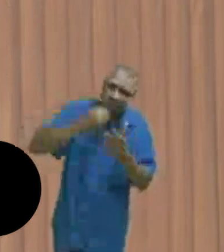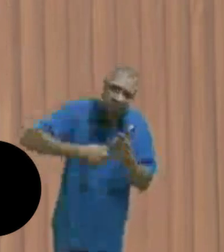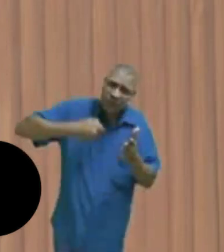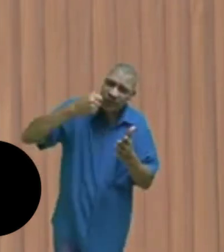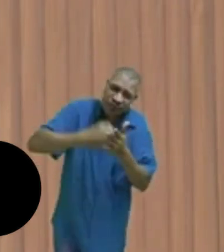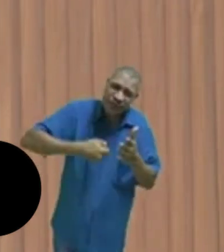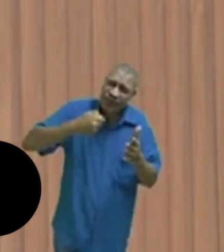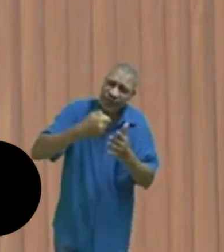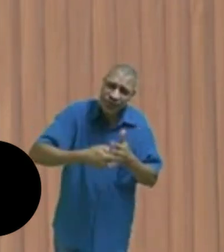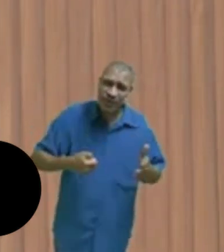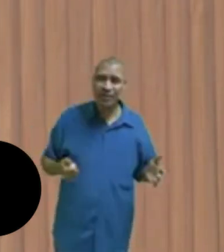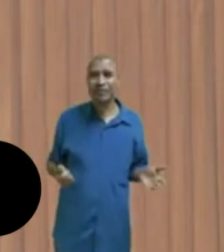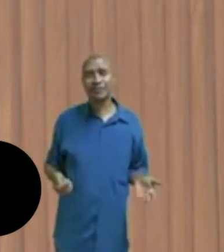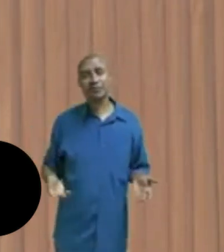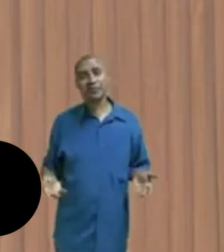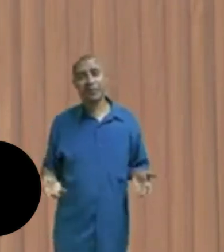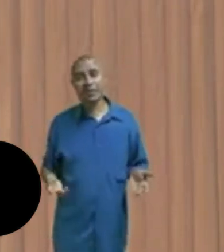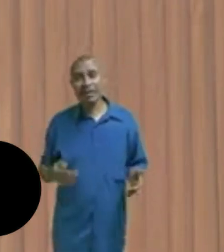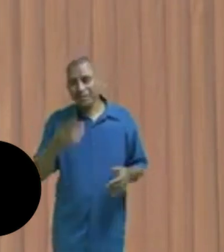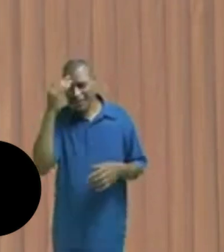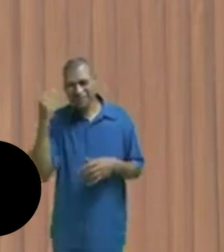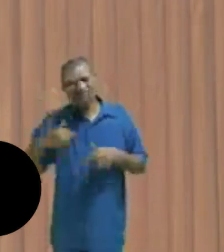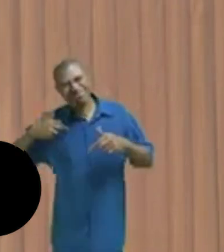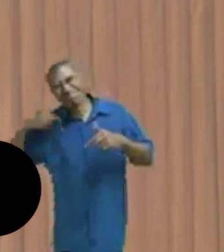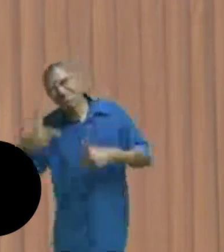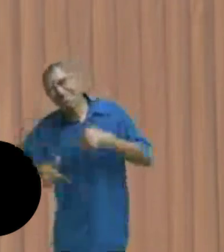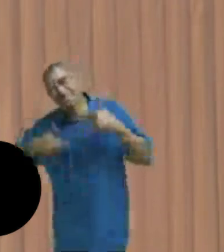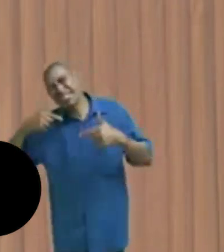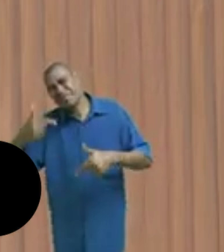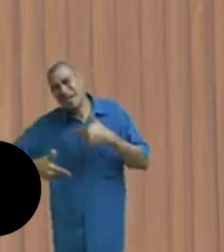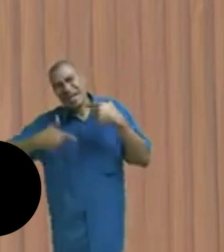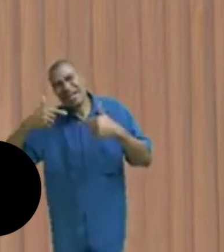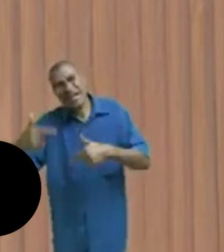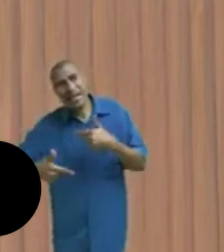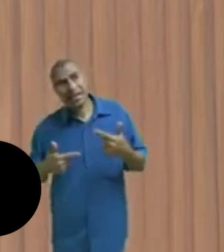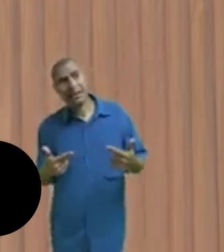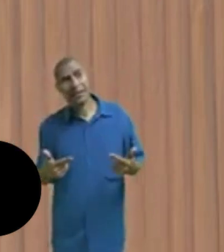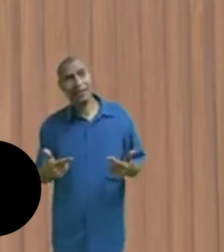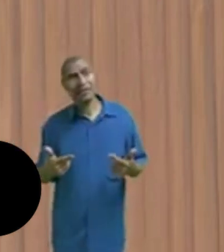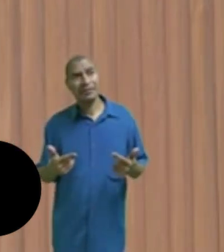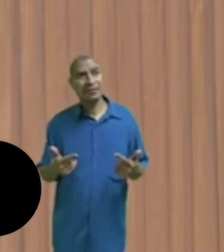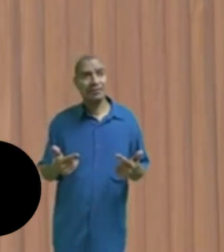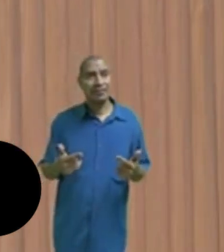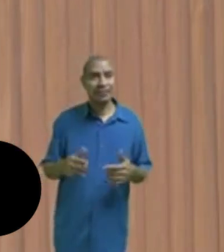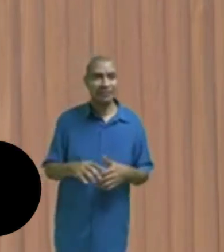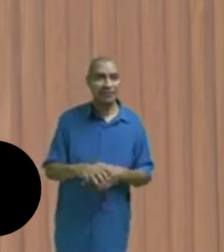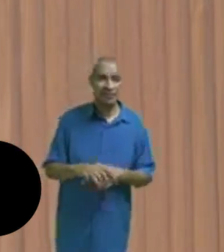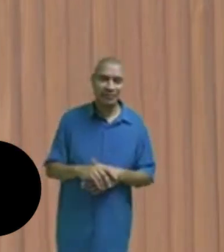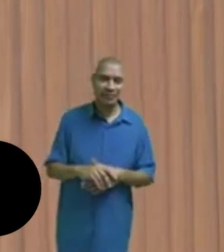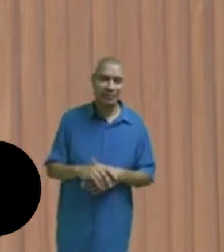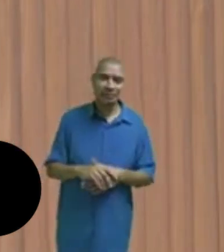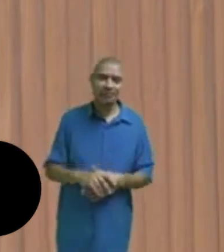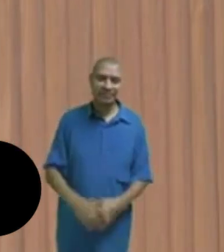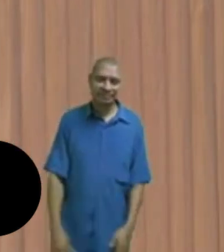trabalha, trabalha, trabalha, trabalha, até que ele se sinta digno.